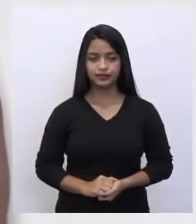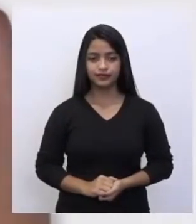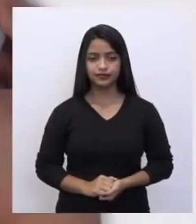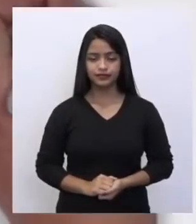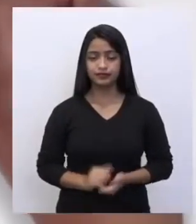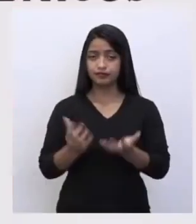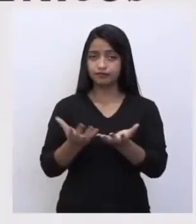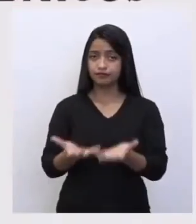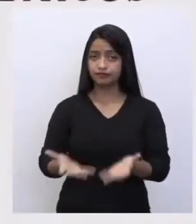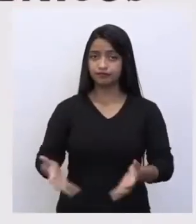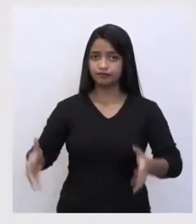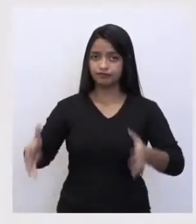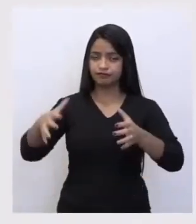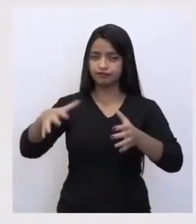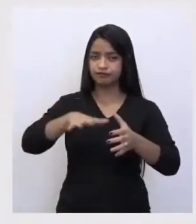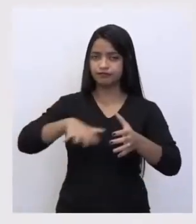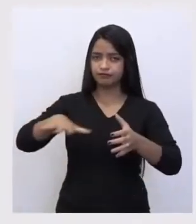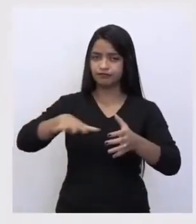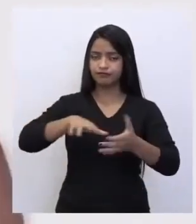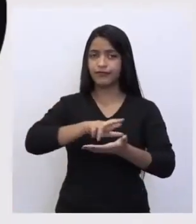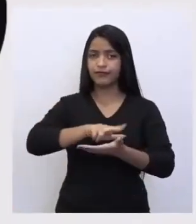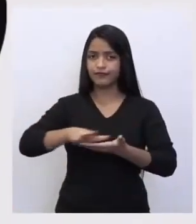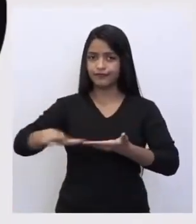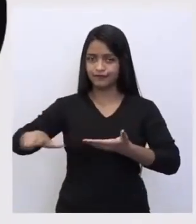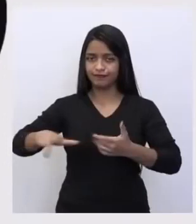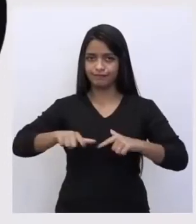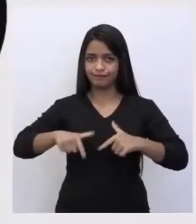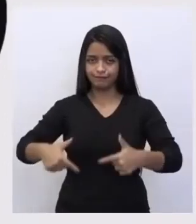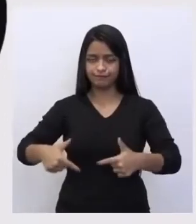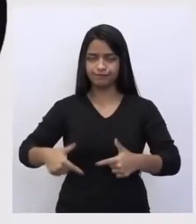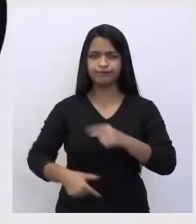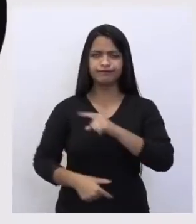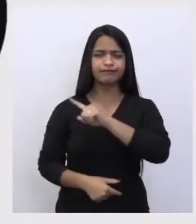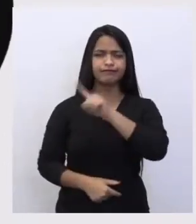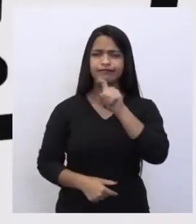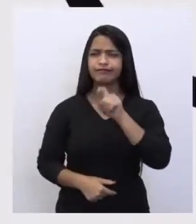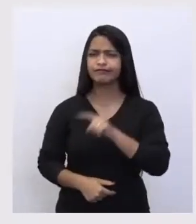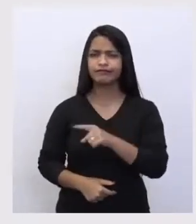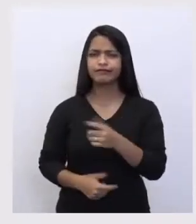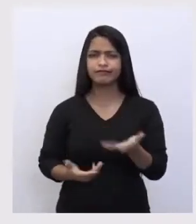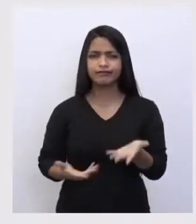Serviços ecossistêmicos. Que bicho é esse?